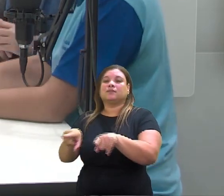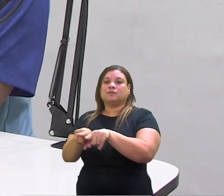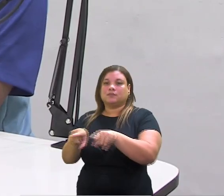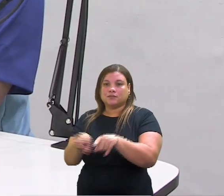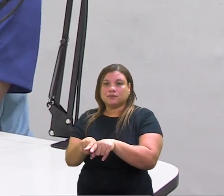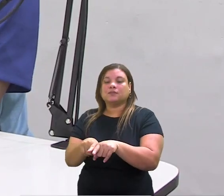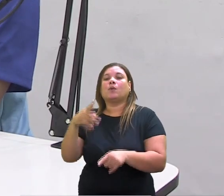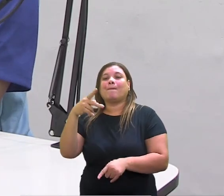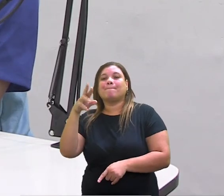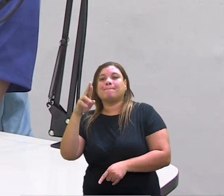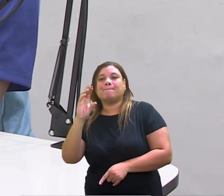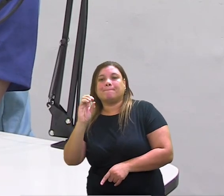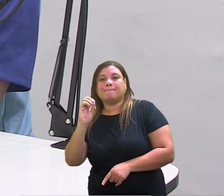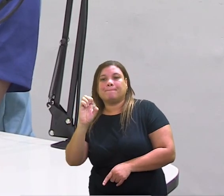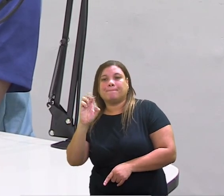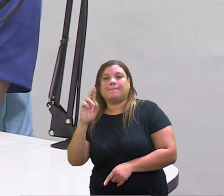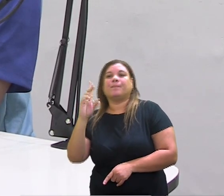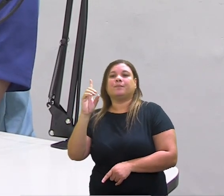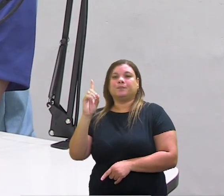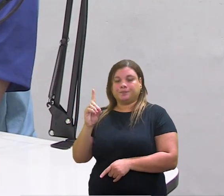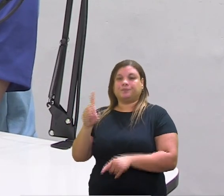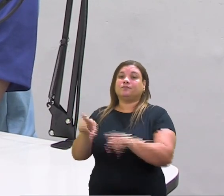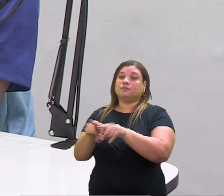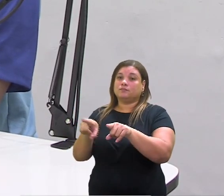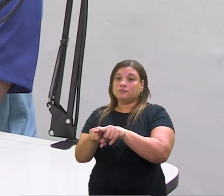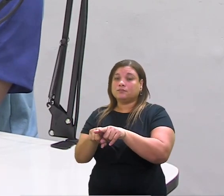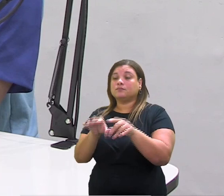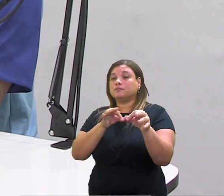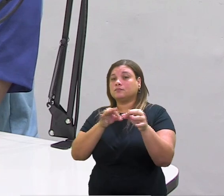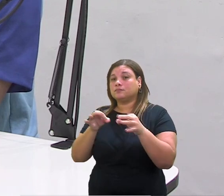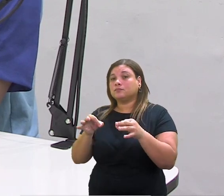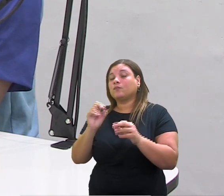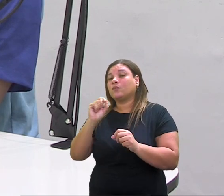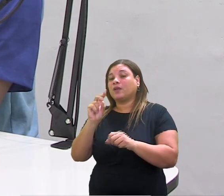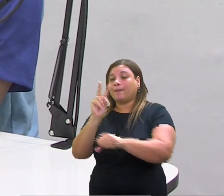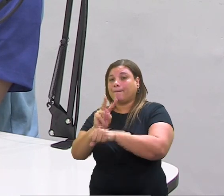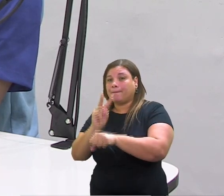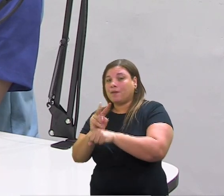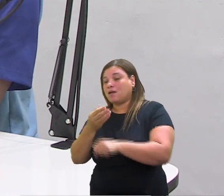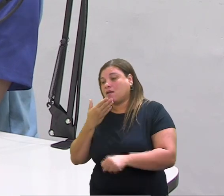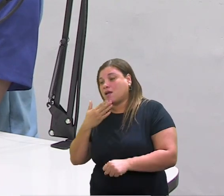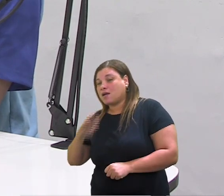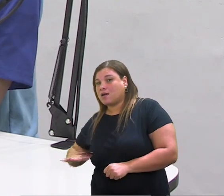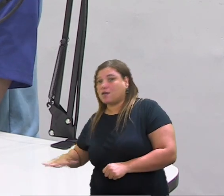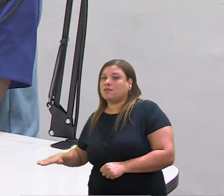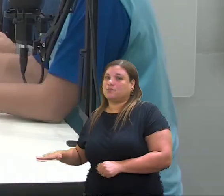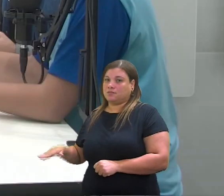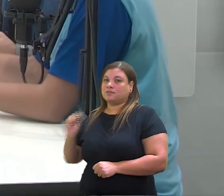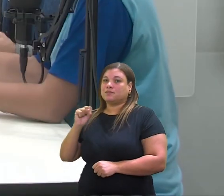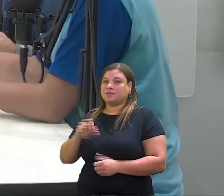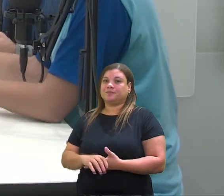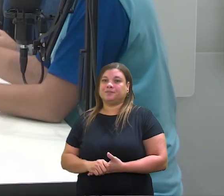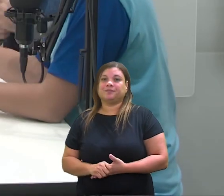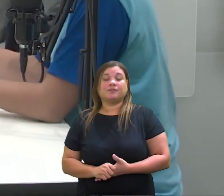porque às vezes a gente que tem a escola do, acho que 6º Batalhão, que é o Tiradentes, que a gente pensa